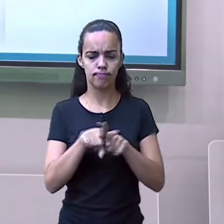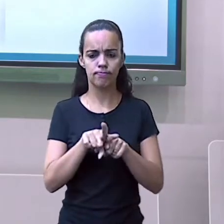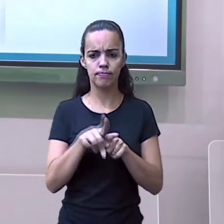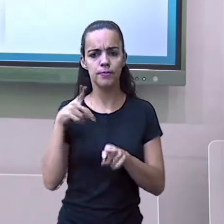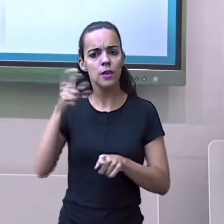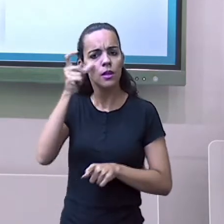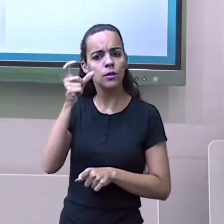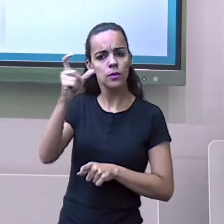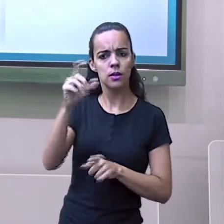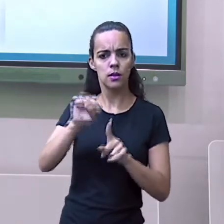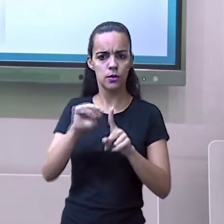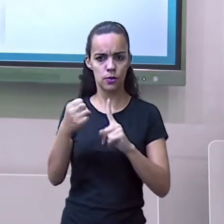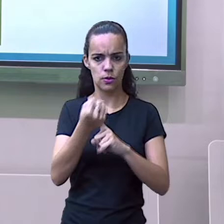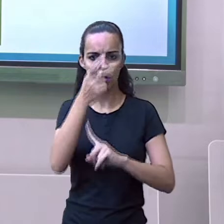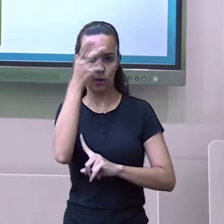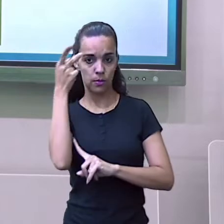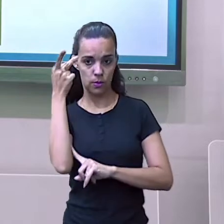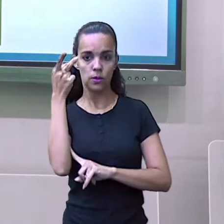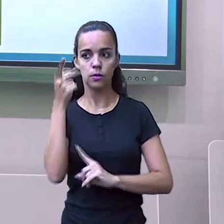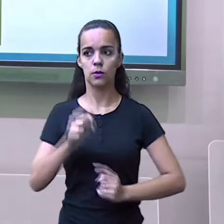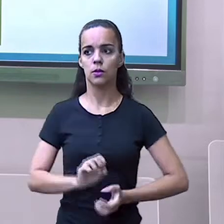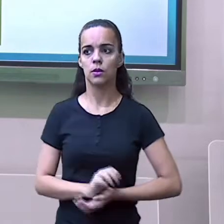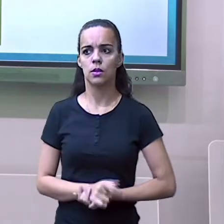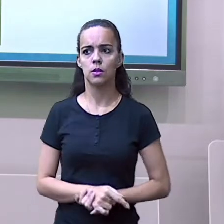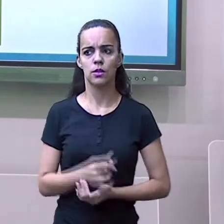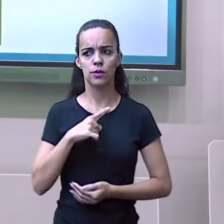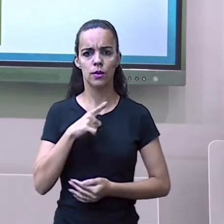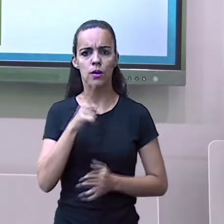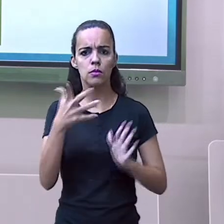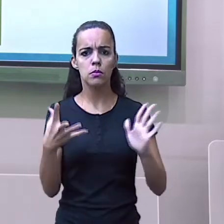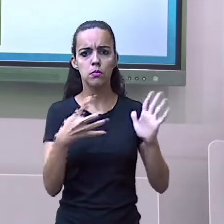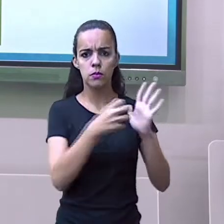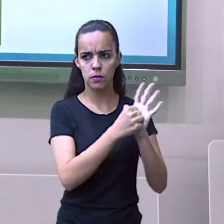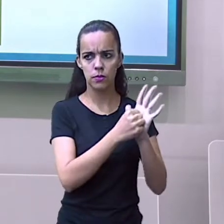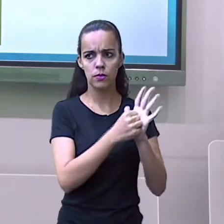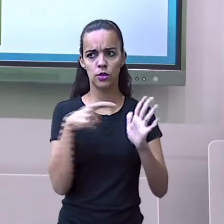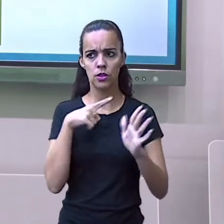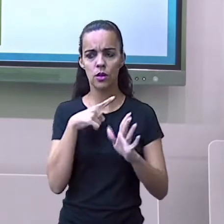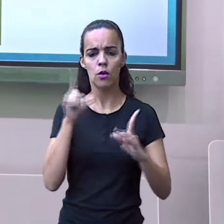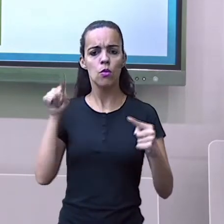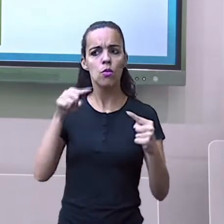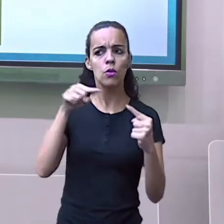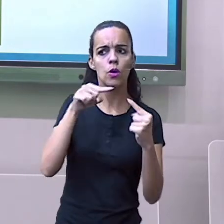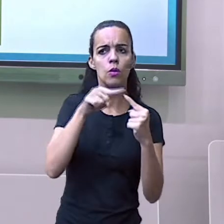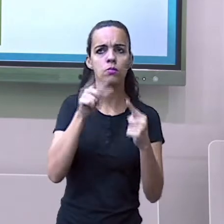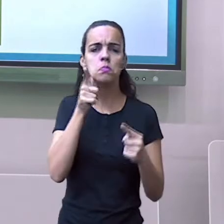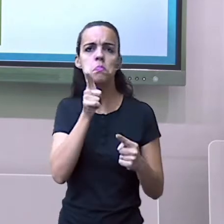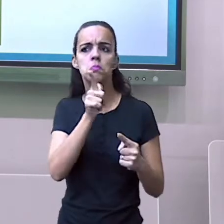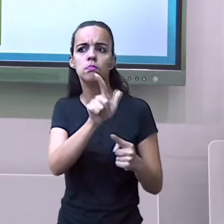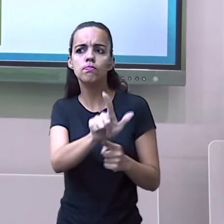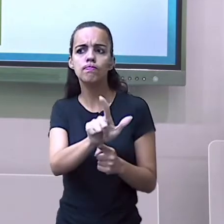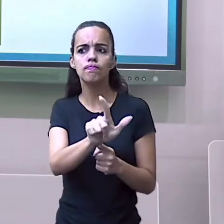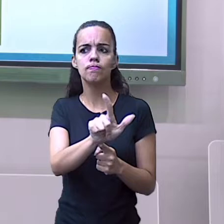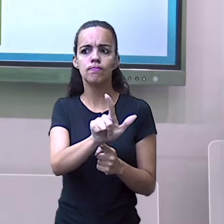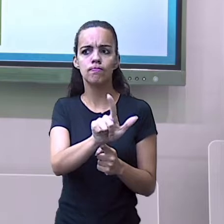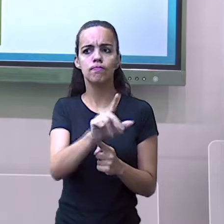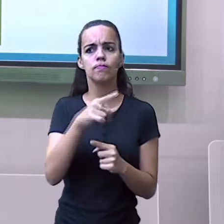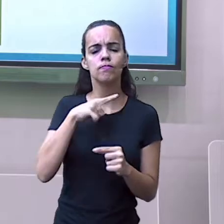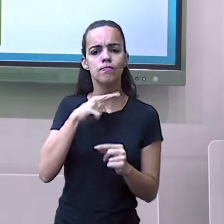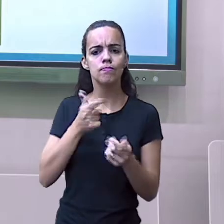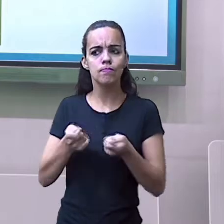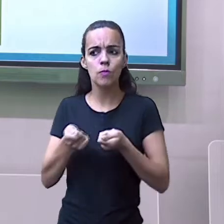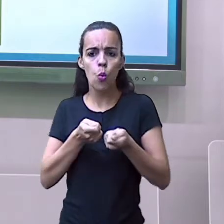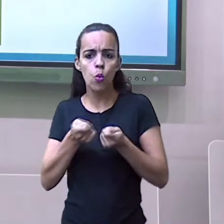interesse social. O Código foi implantado com o objetivo de garantir a boa-fé nas relações